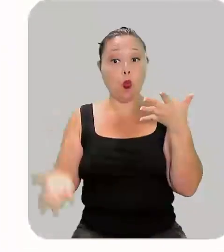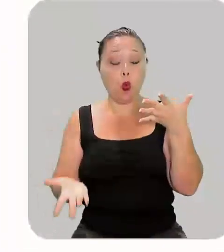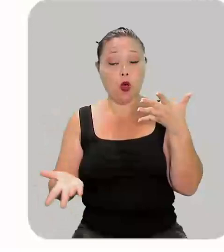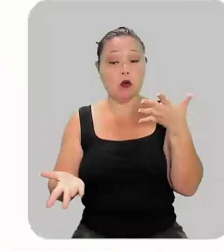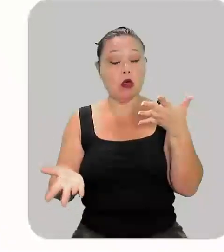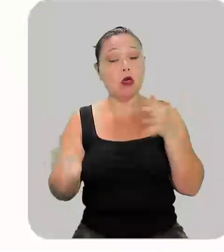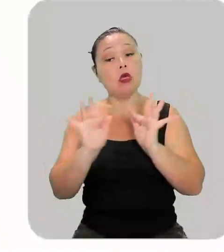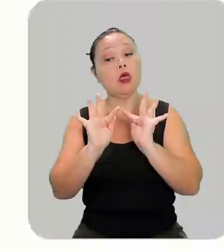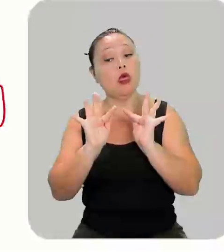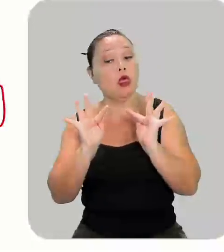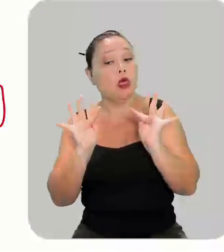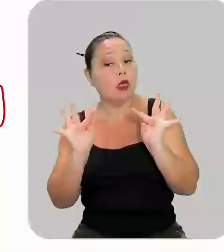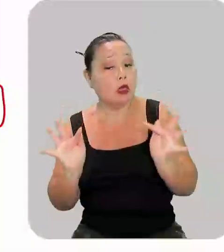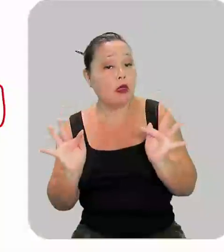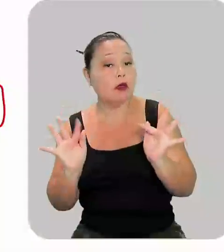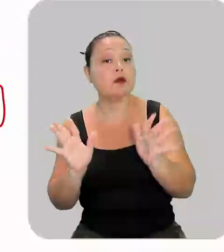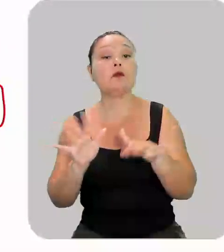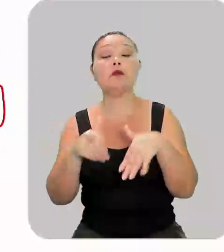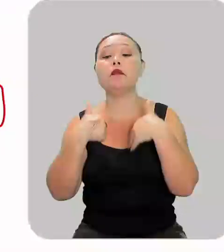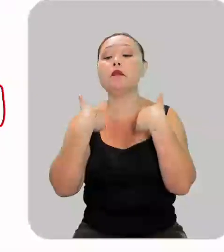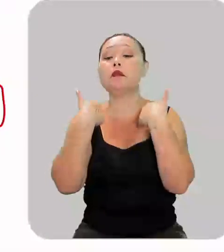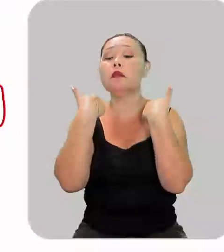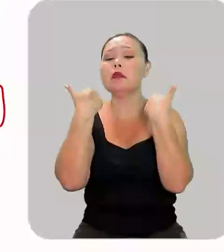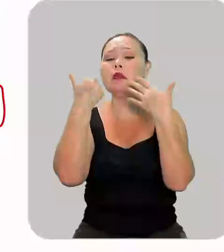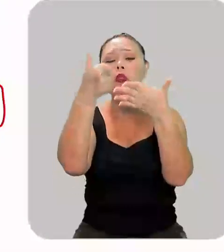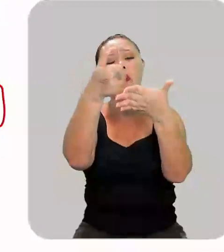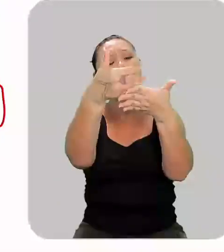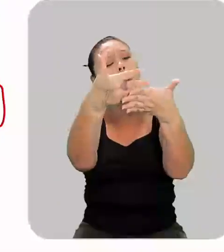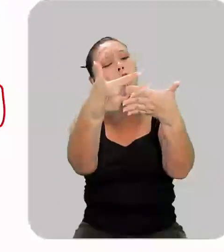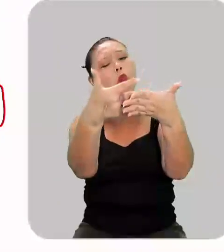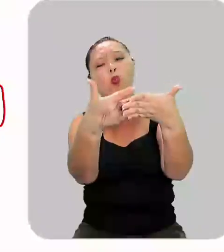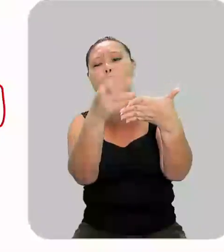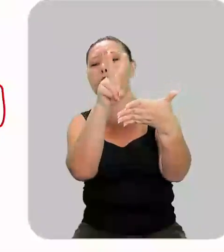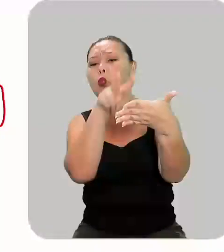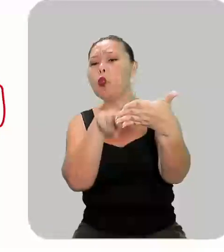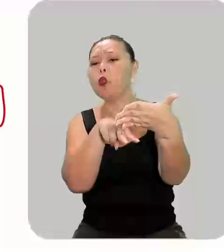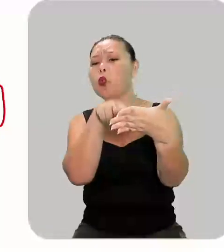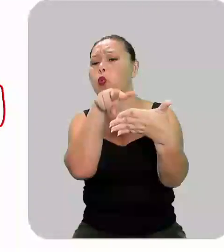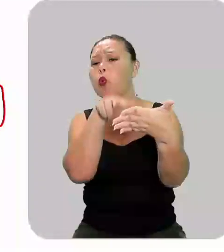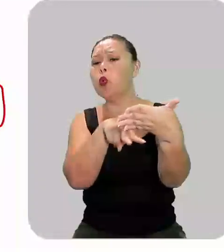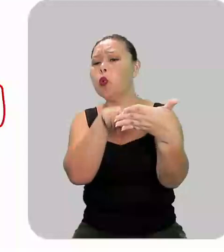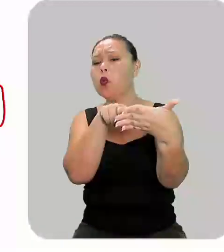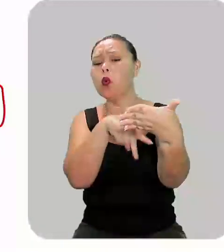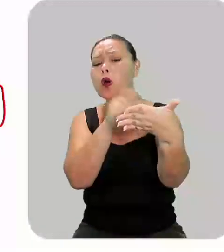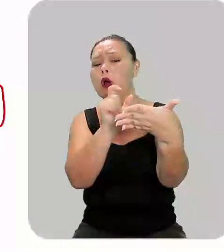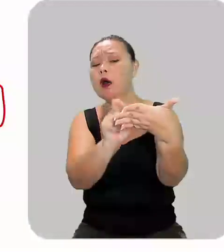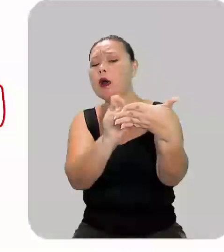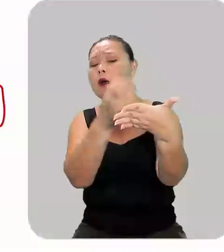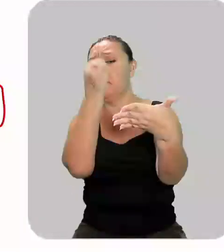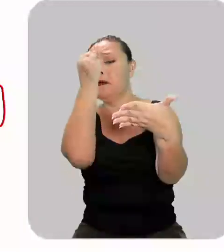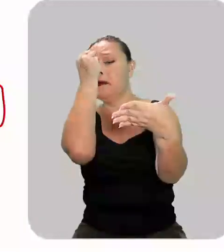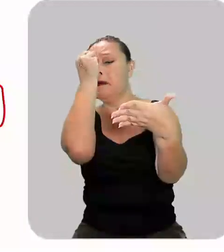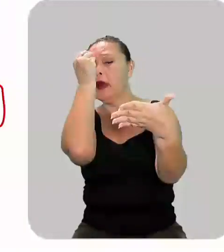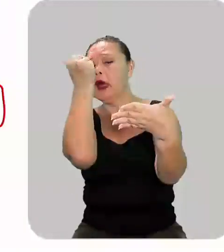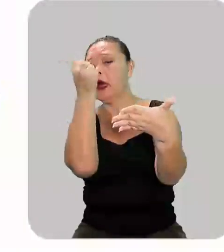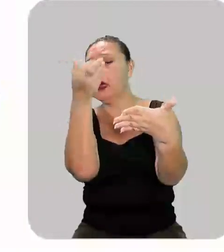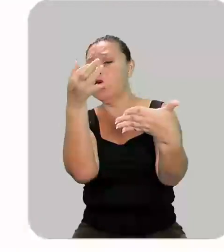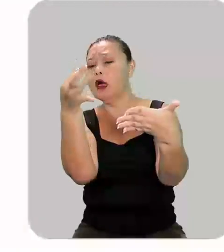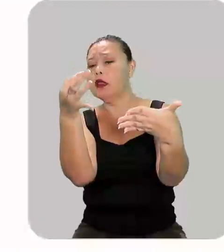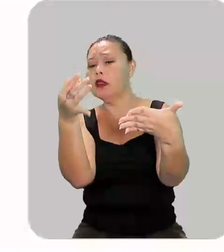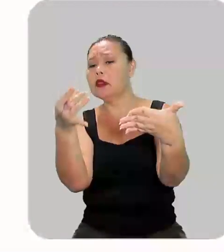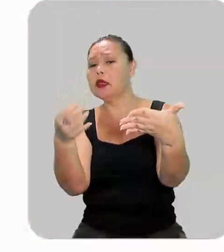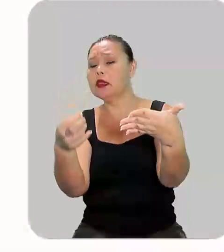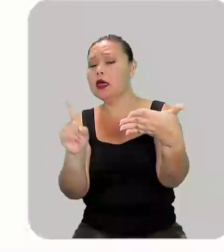bem simples essa, tá, gente? Muito fácil. Muito texto, muita leitura, muita interpretação, né? São